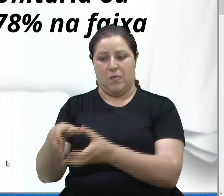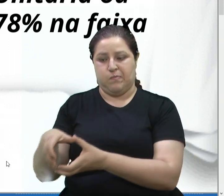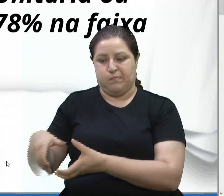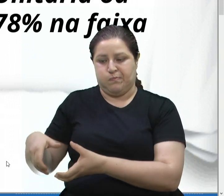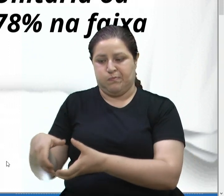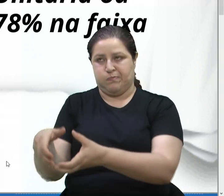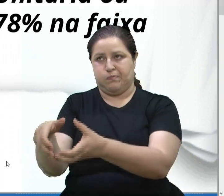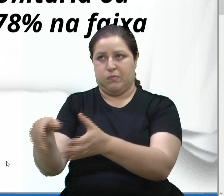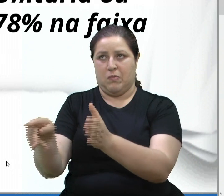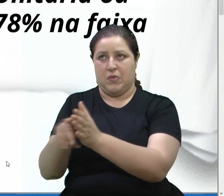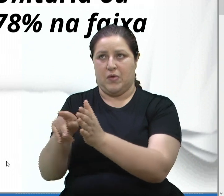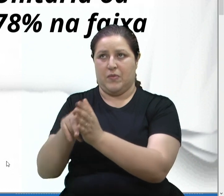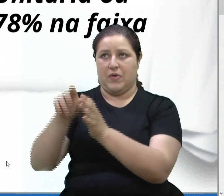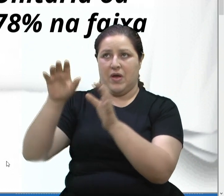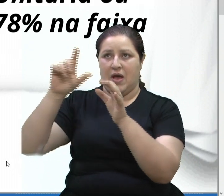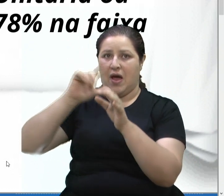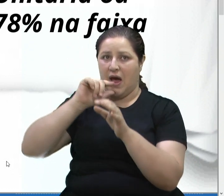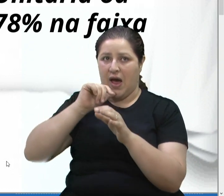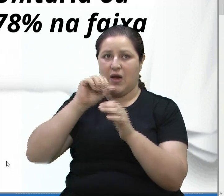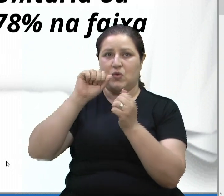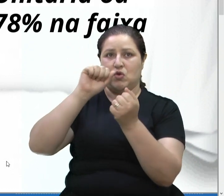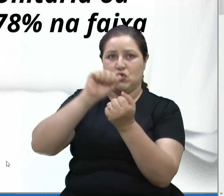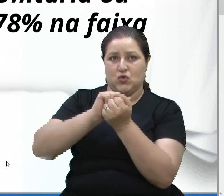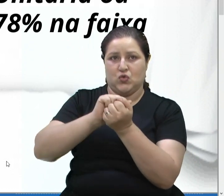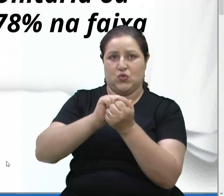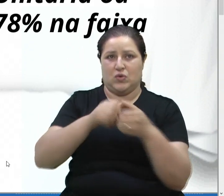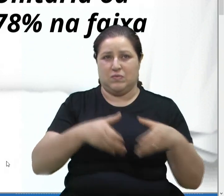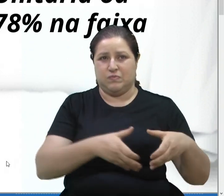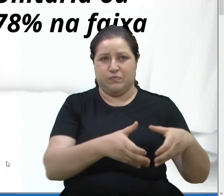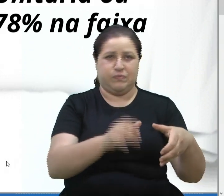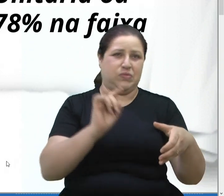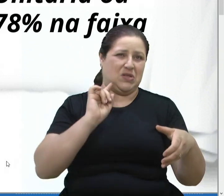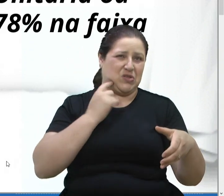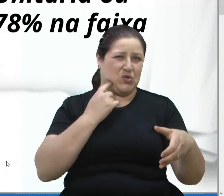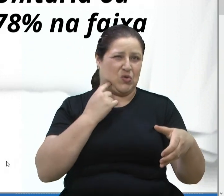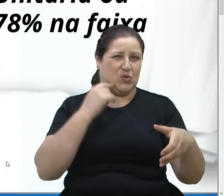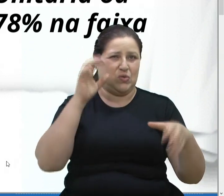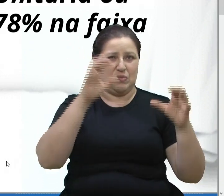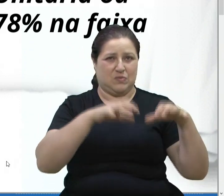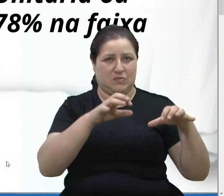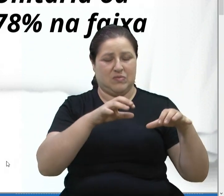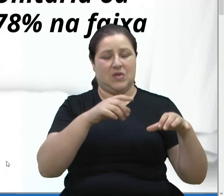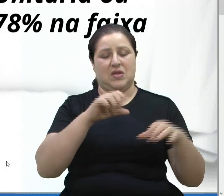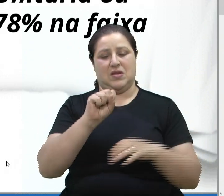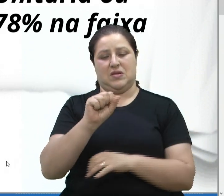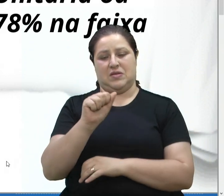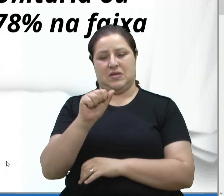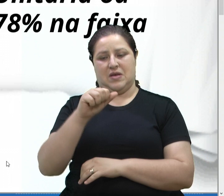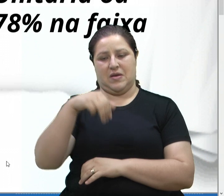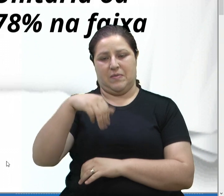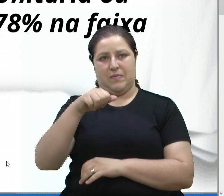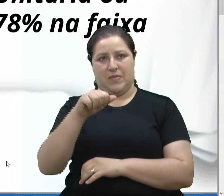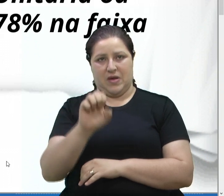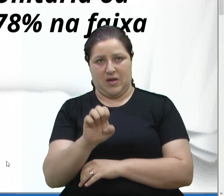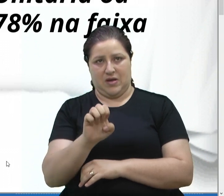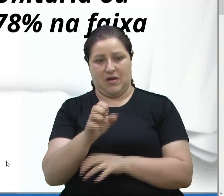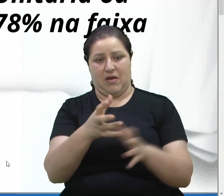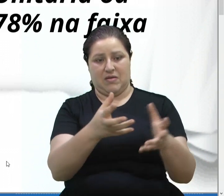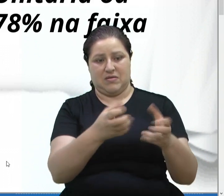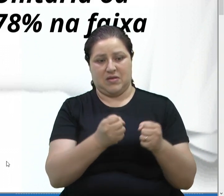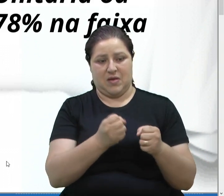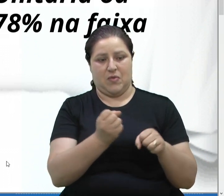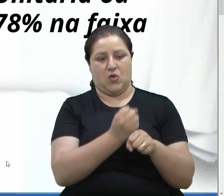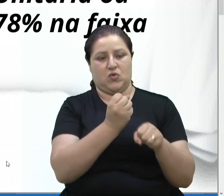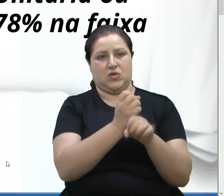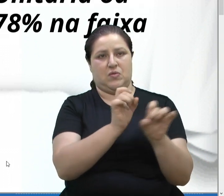fluvial que tem esgoto junto, o SAMAI recebe a obra pronta e não repassa